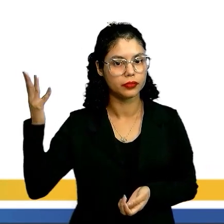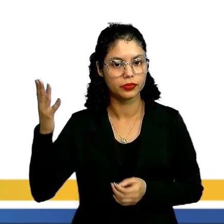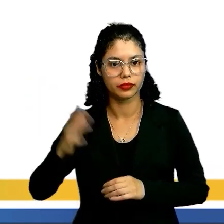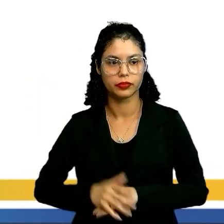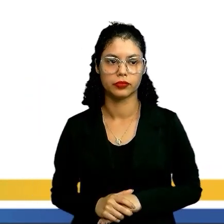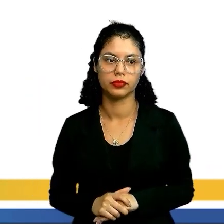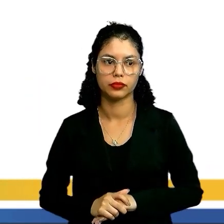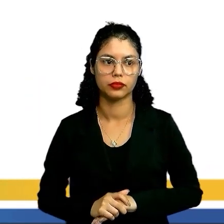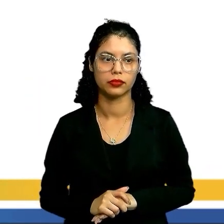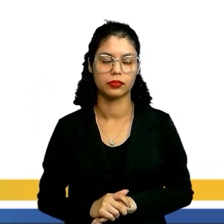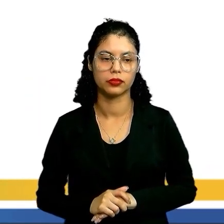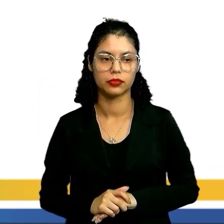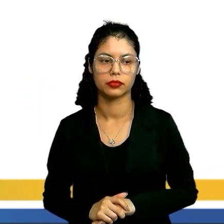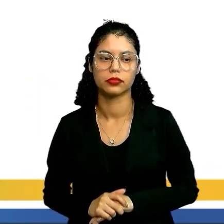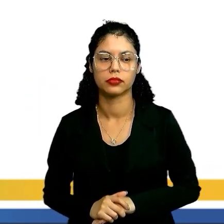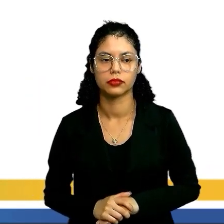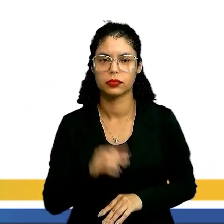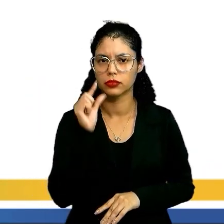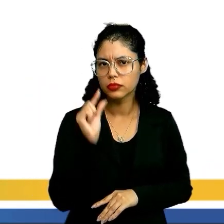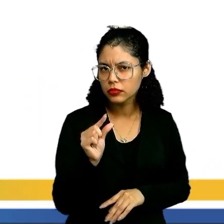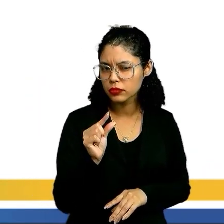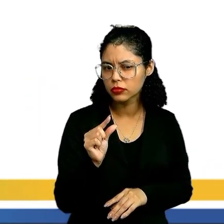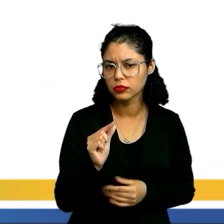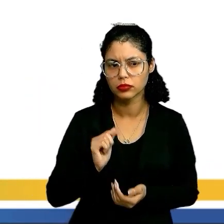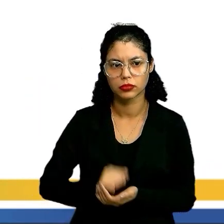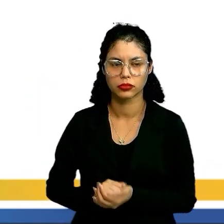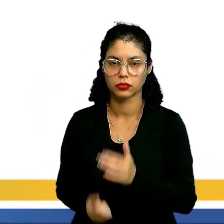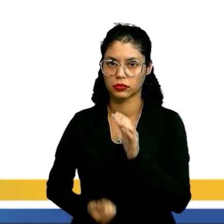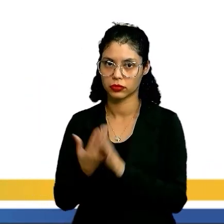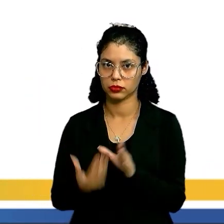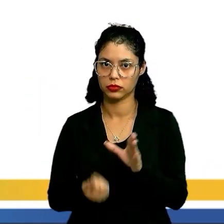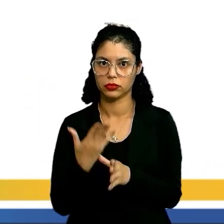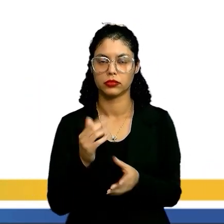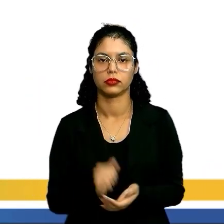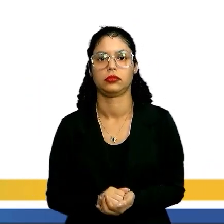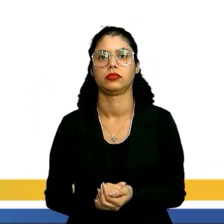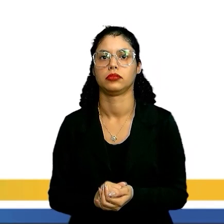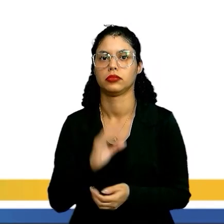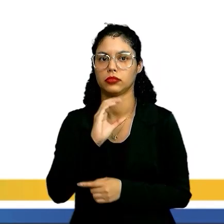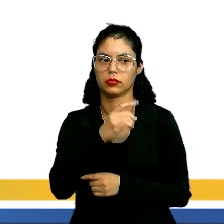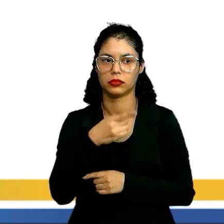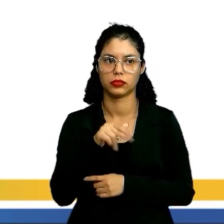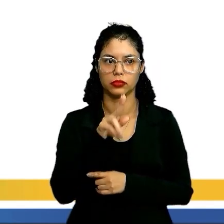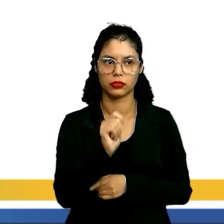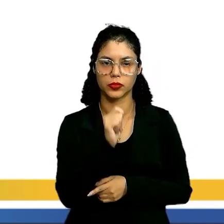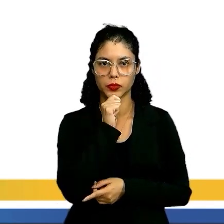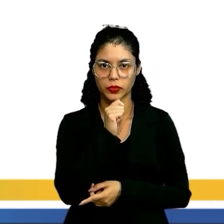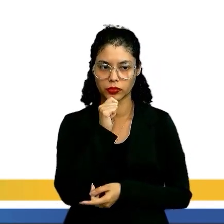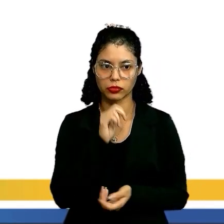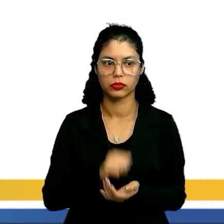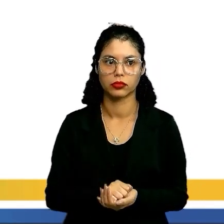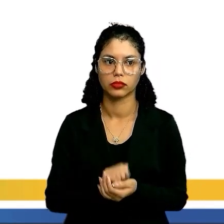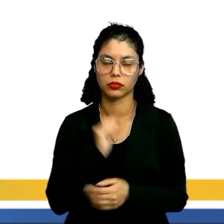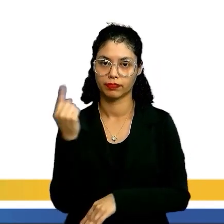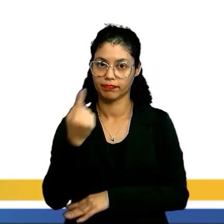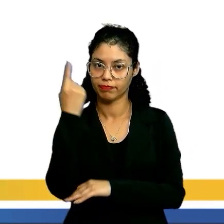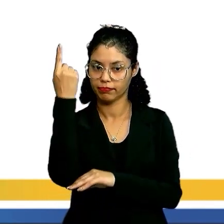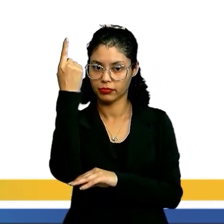raiz. Quando eu tenho pouco produção, pouca auxina, a minha raiz, ela